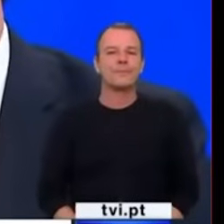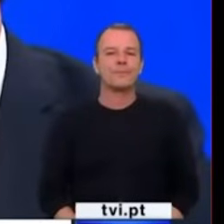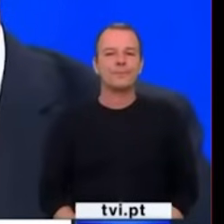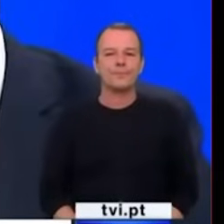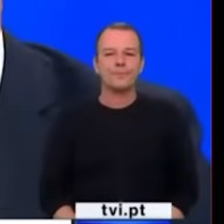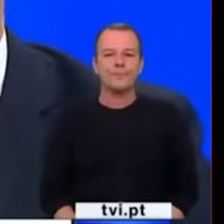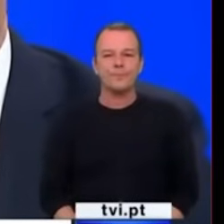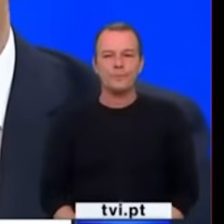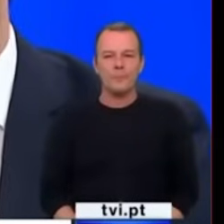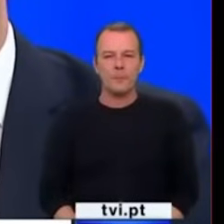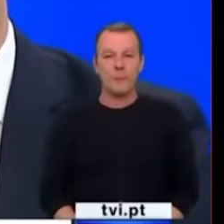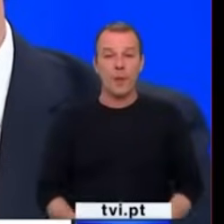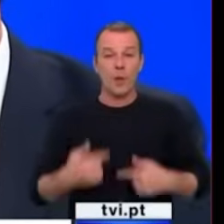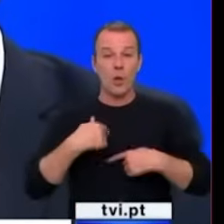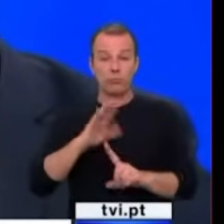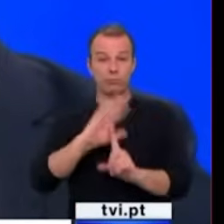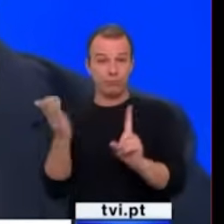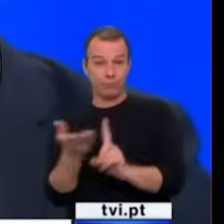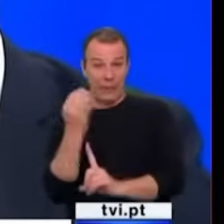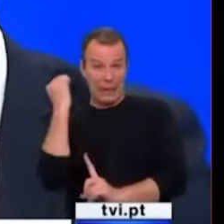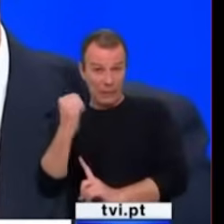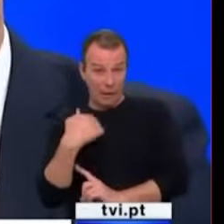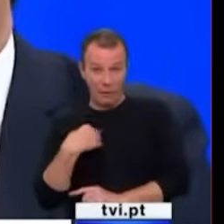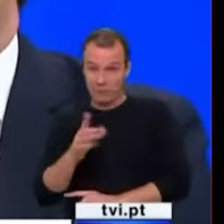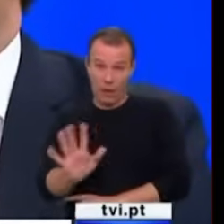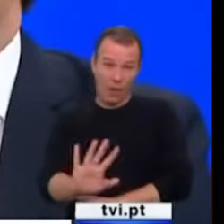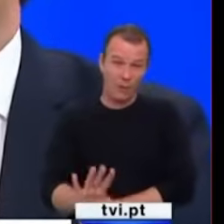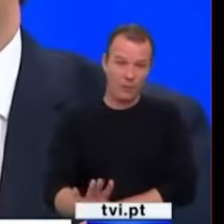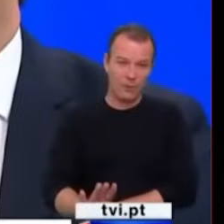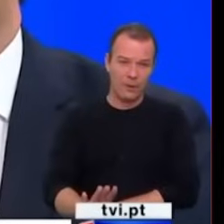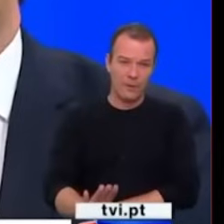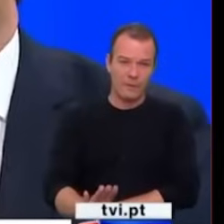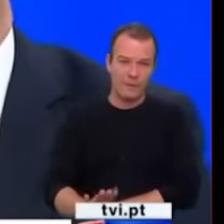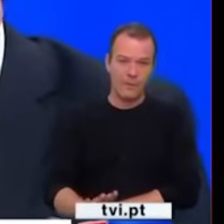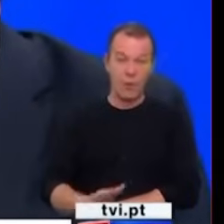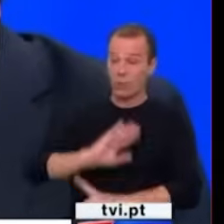avançar nunca fui condenado criminalmente em Portugal nunun